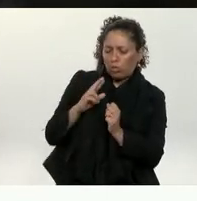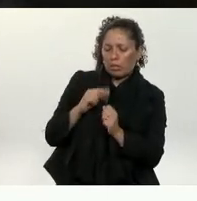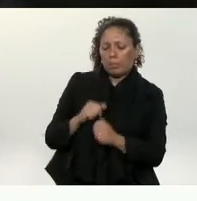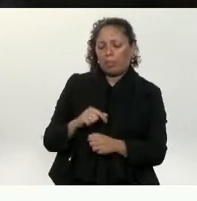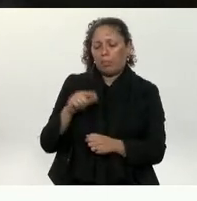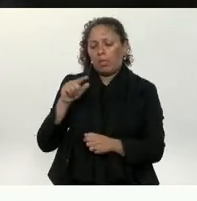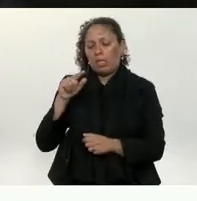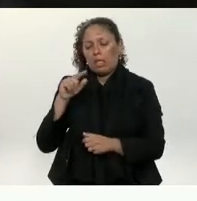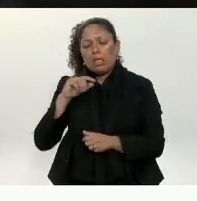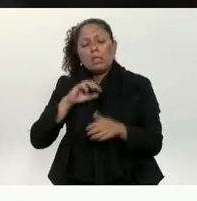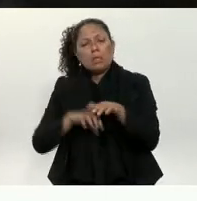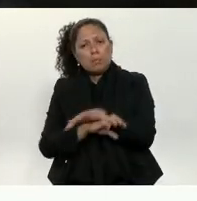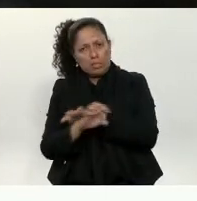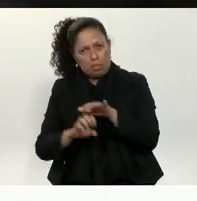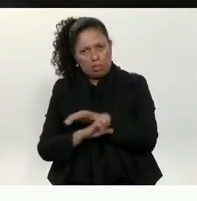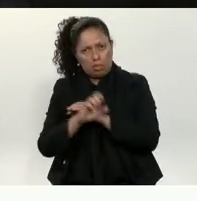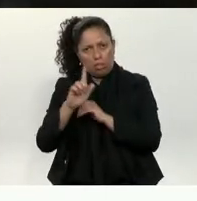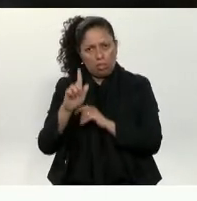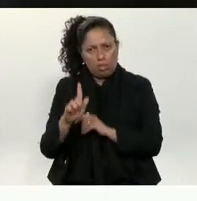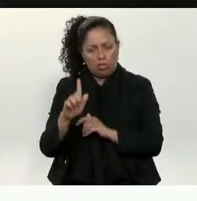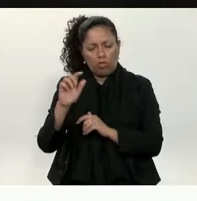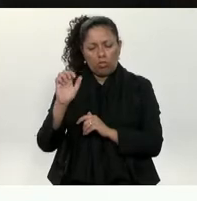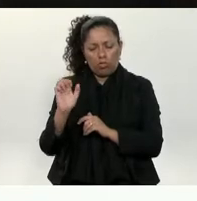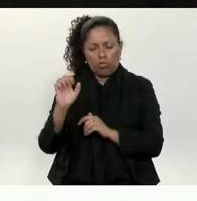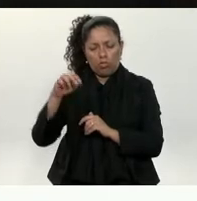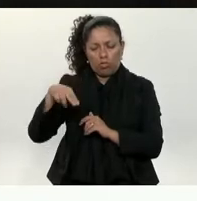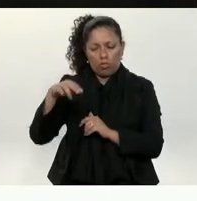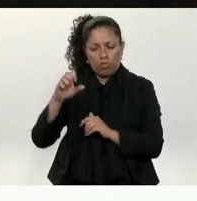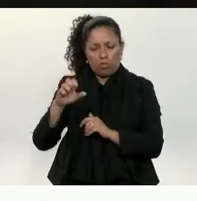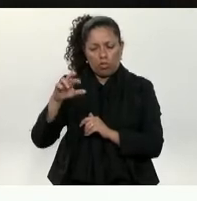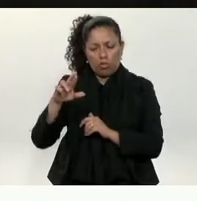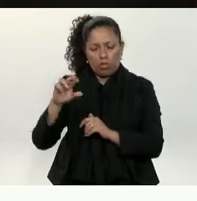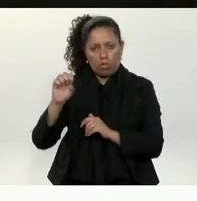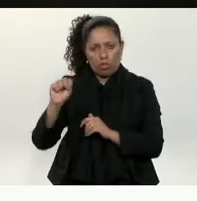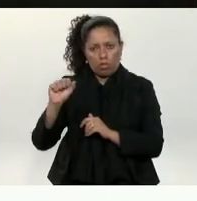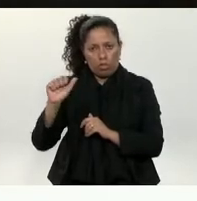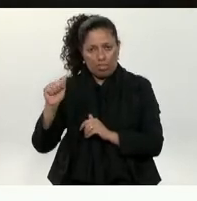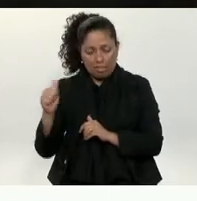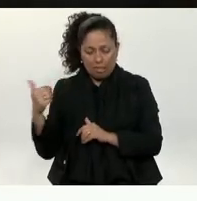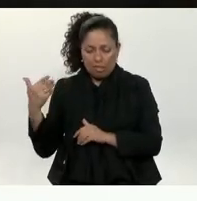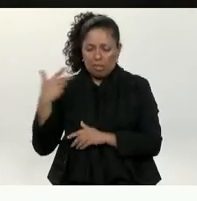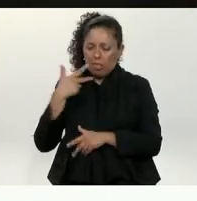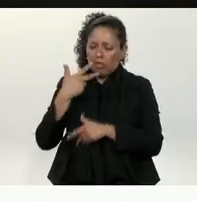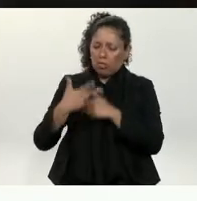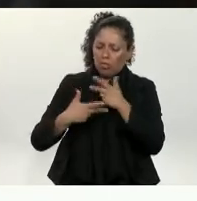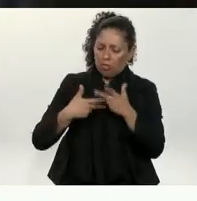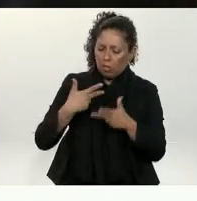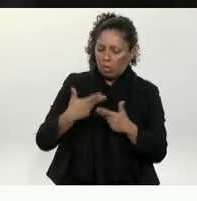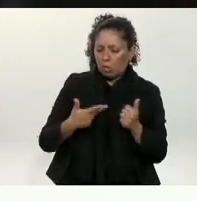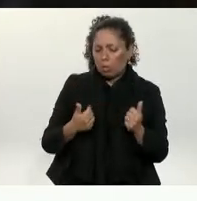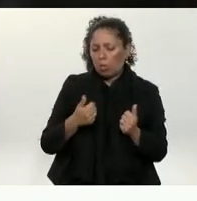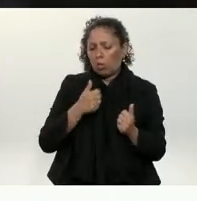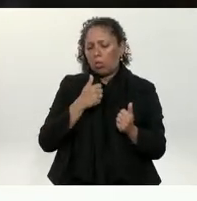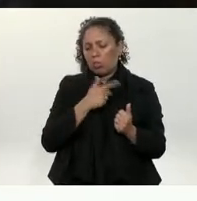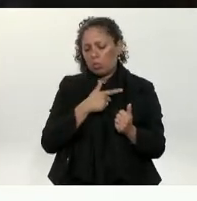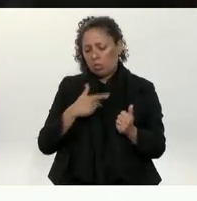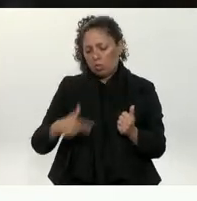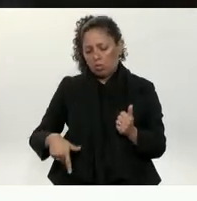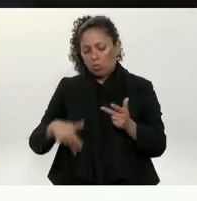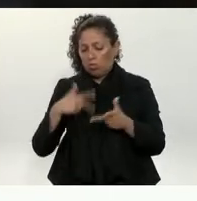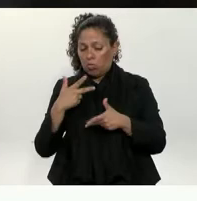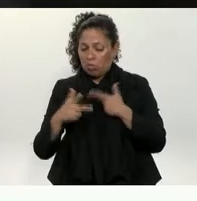da Genesa aqui, o presidente colocou, até com um certo constrangimento, depois ele